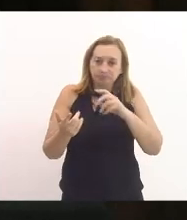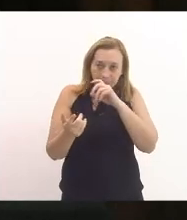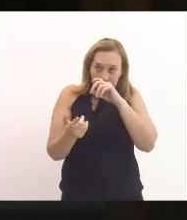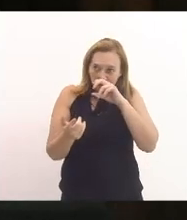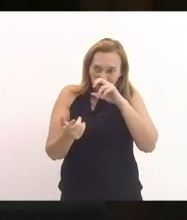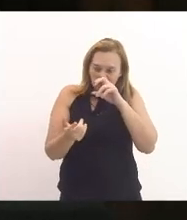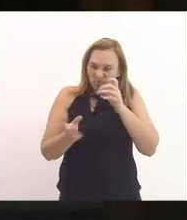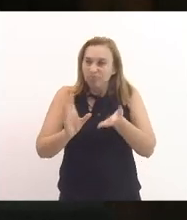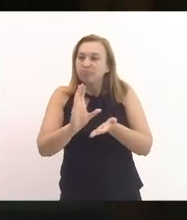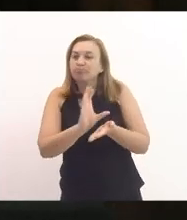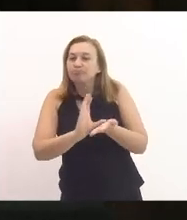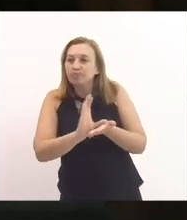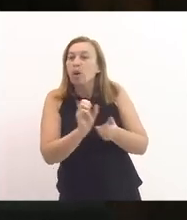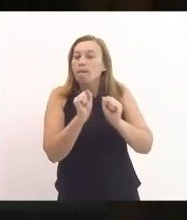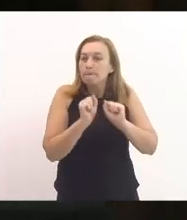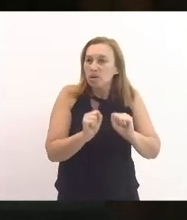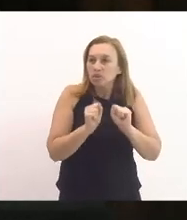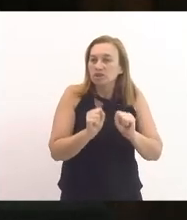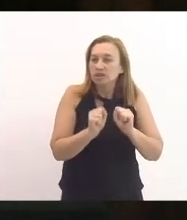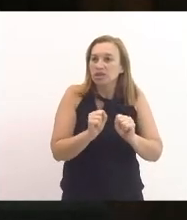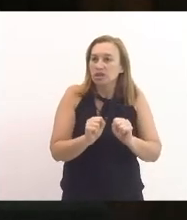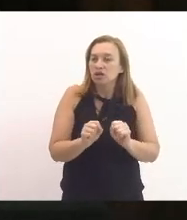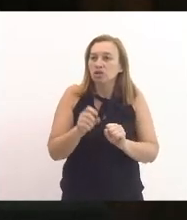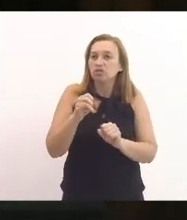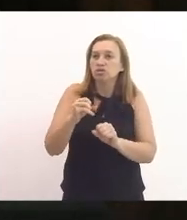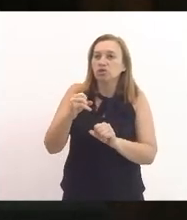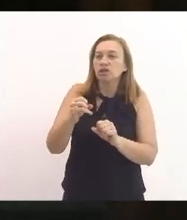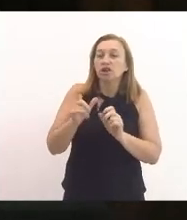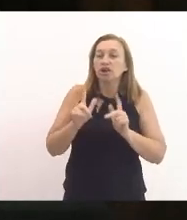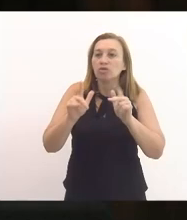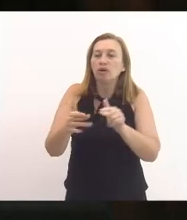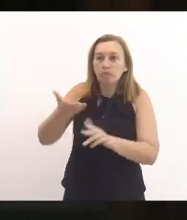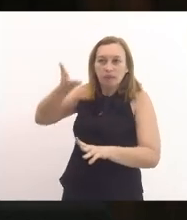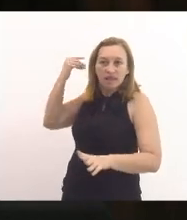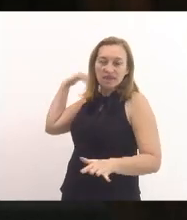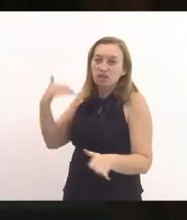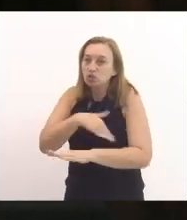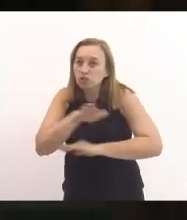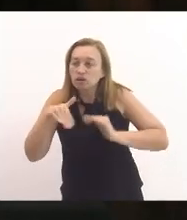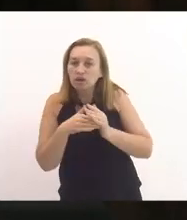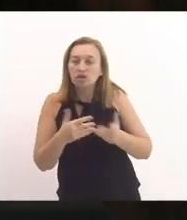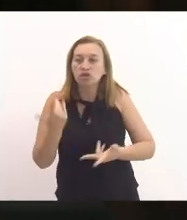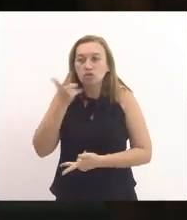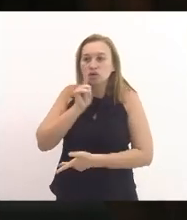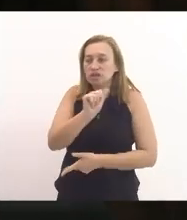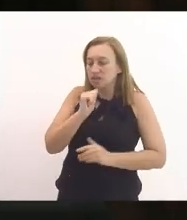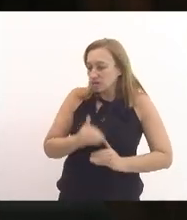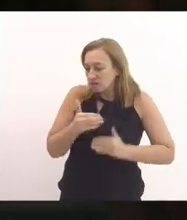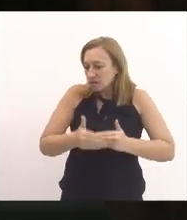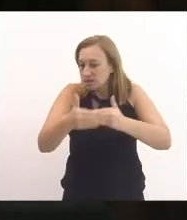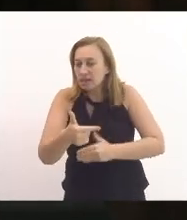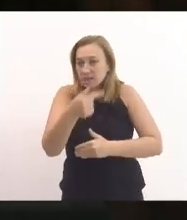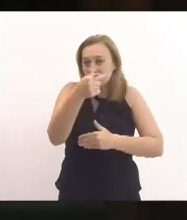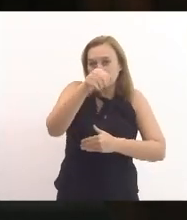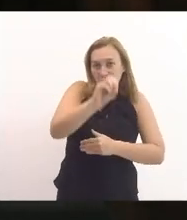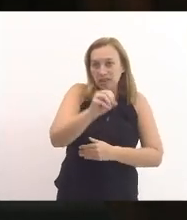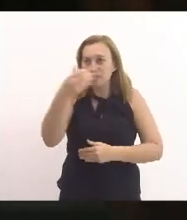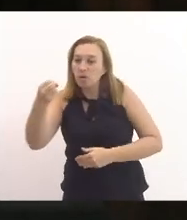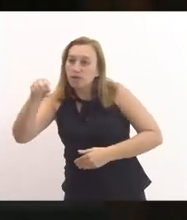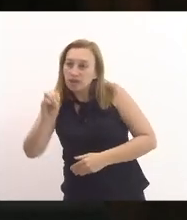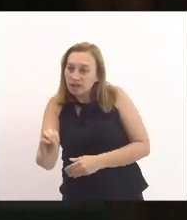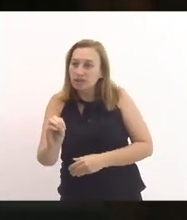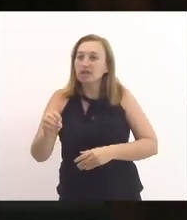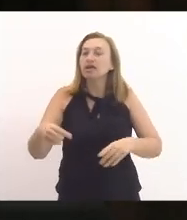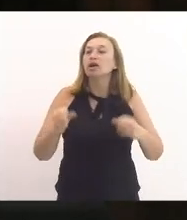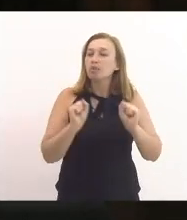do Conselho e ela não pode ser como um dia foi no passado total né a gente conseguiu há 70 para 80 que